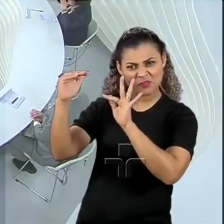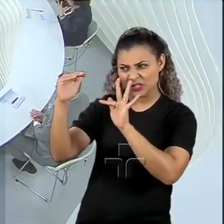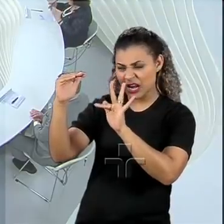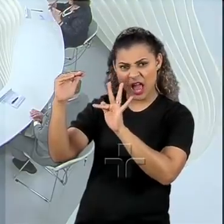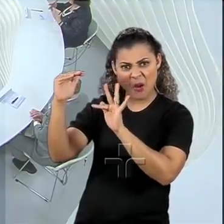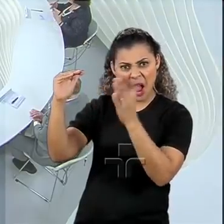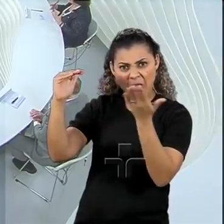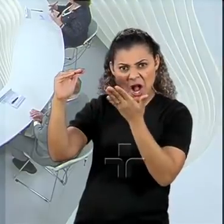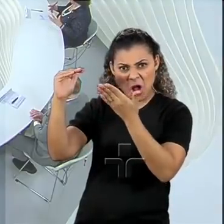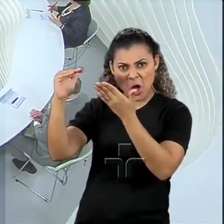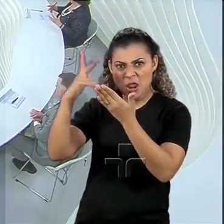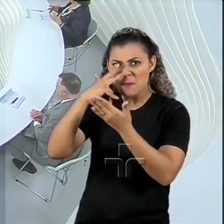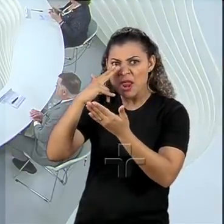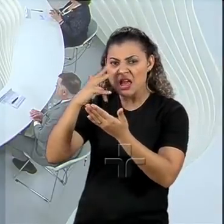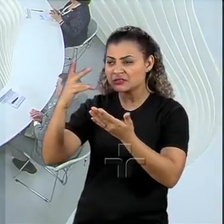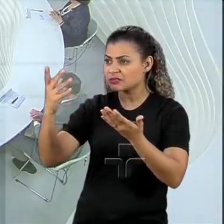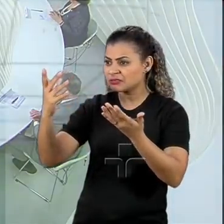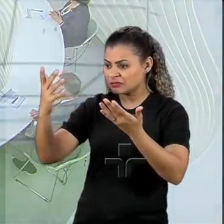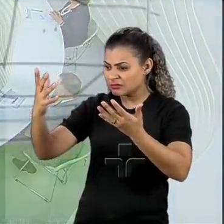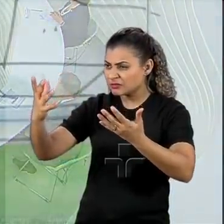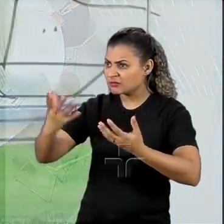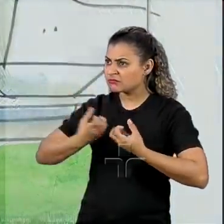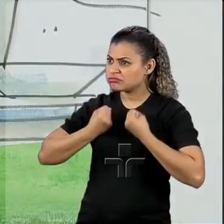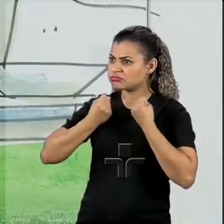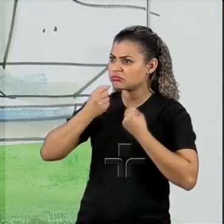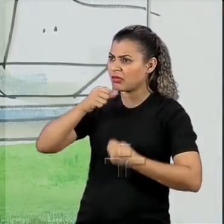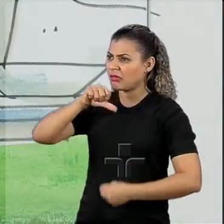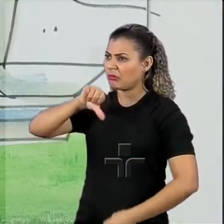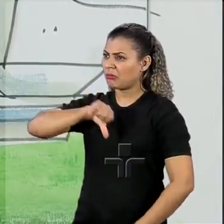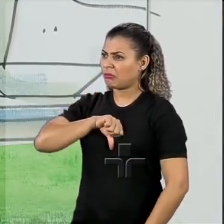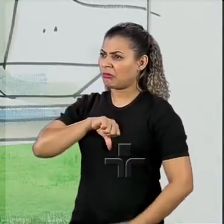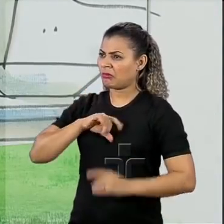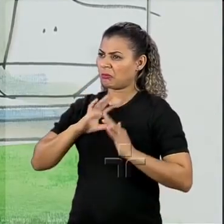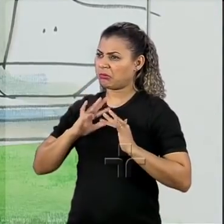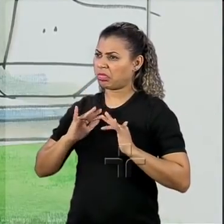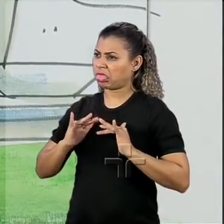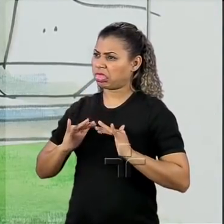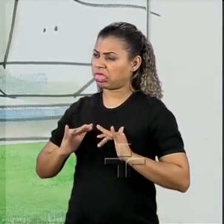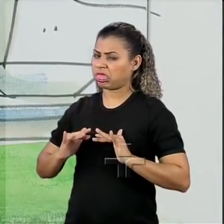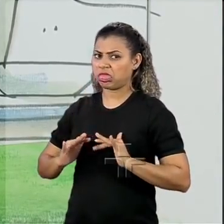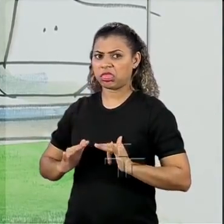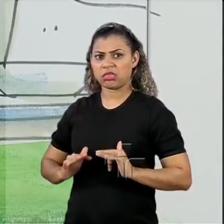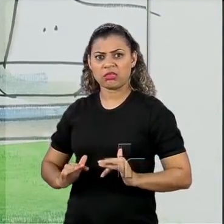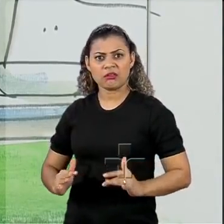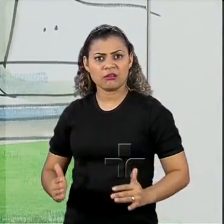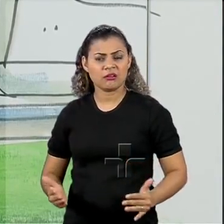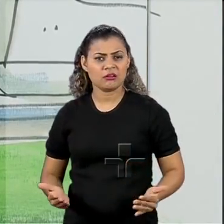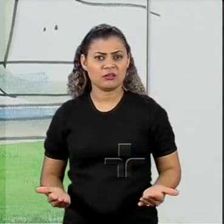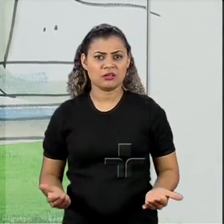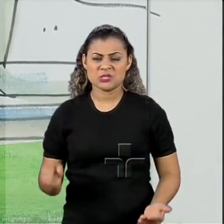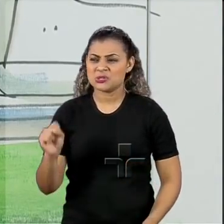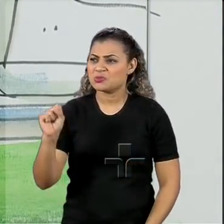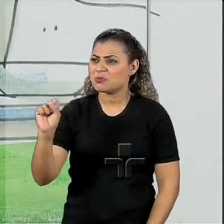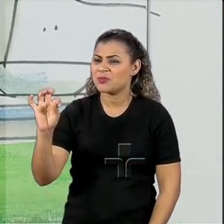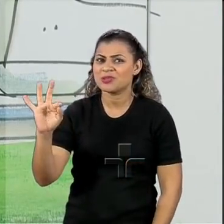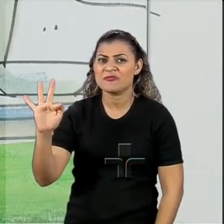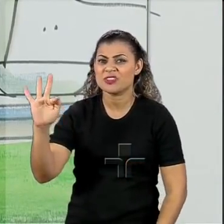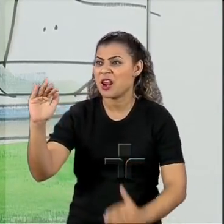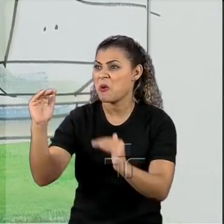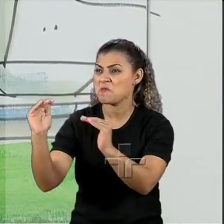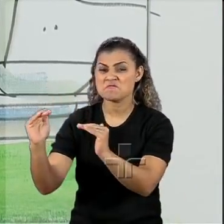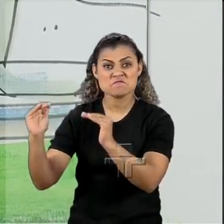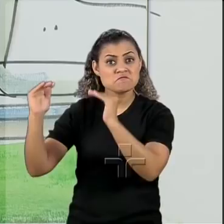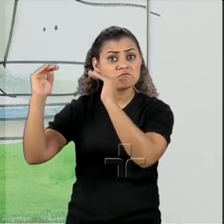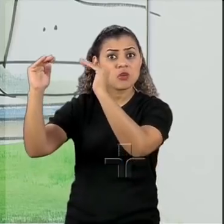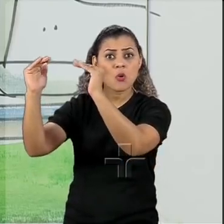esta ducha de água fria, porque nós estamos, o Supremo Tribunal Federal praticamente